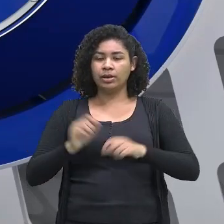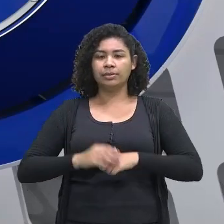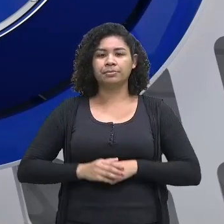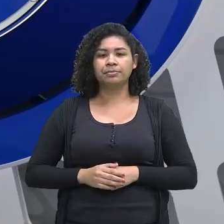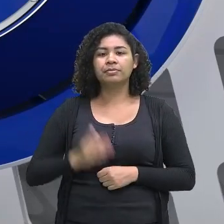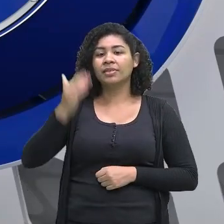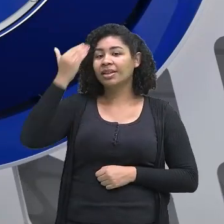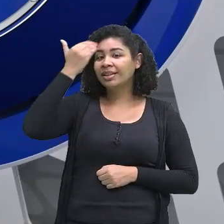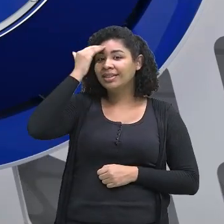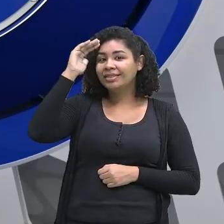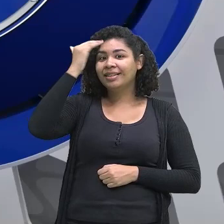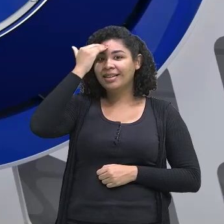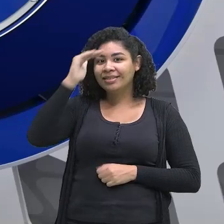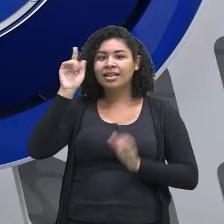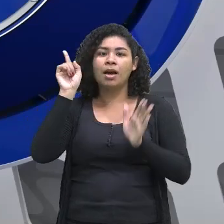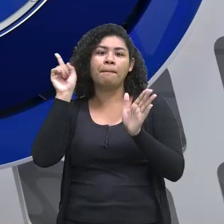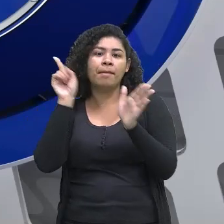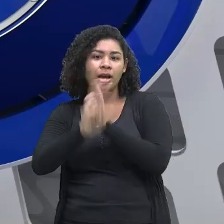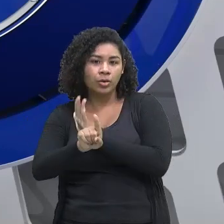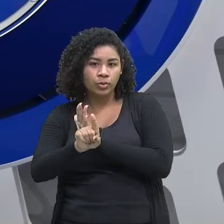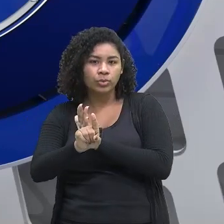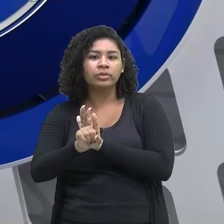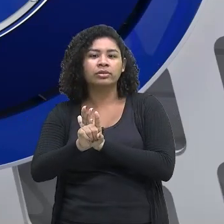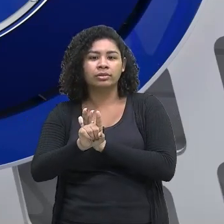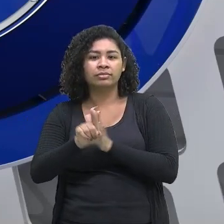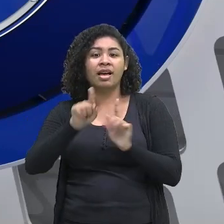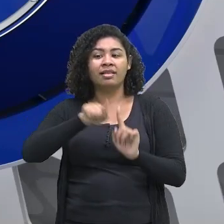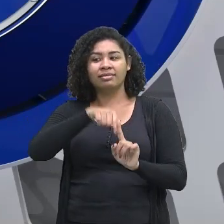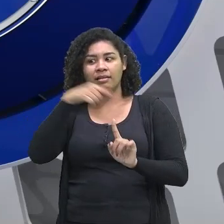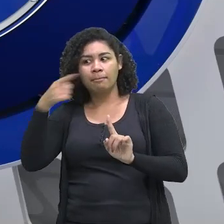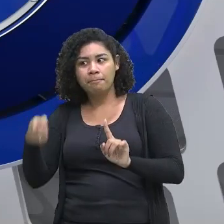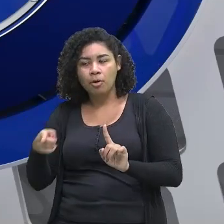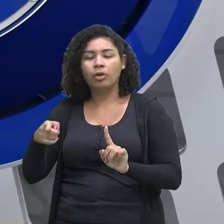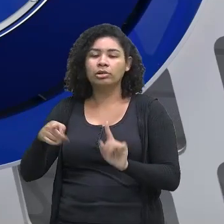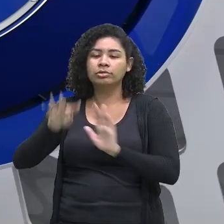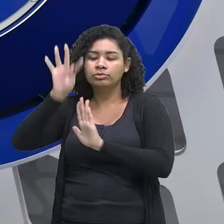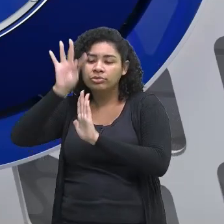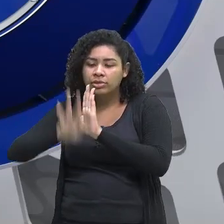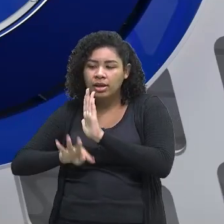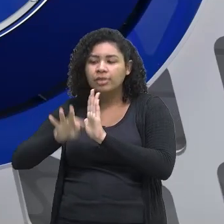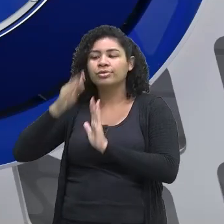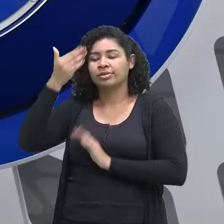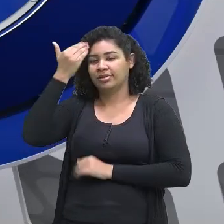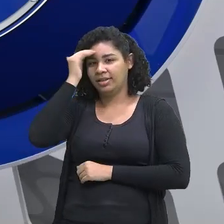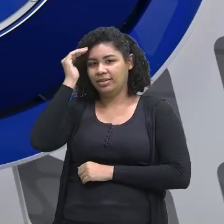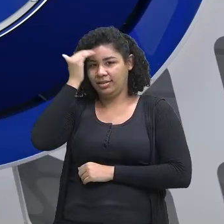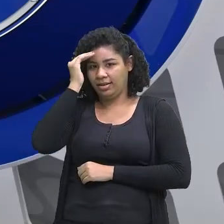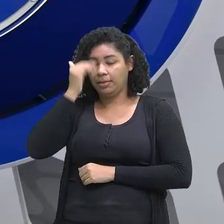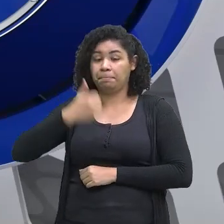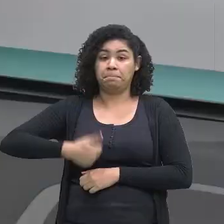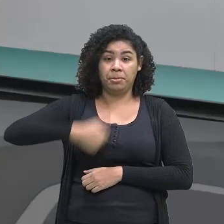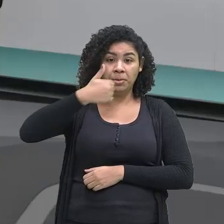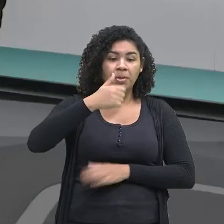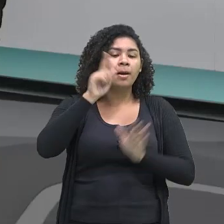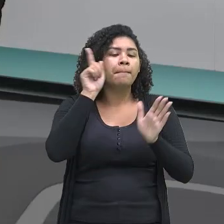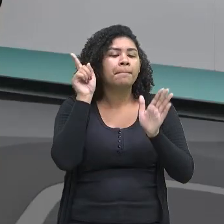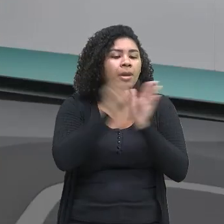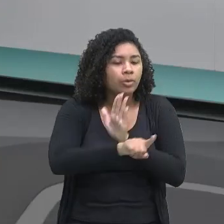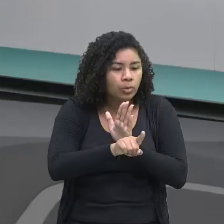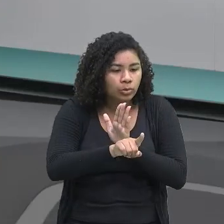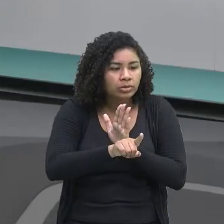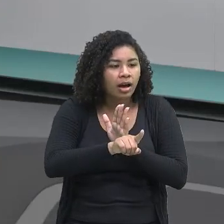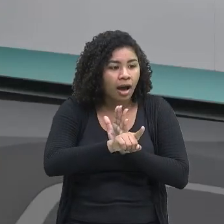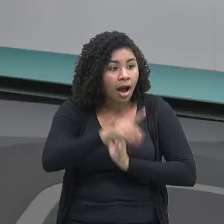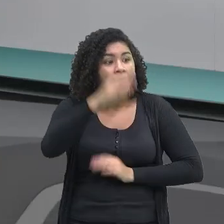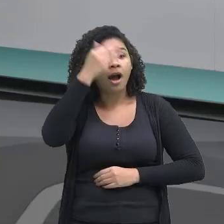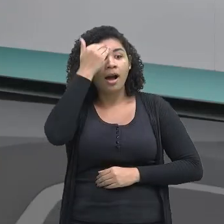a pergunta antes de entender o texto, né? Eu vou entender a pergunta antes de